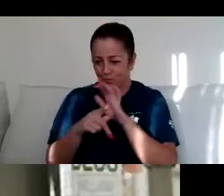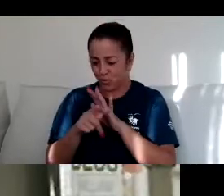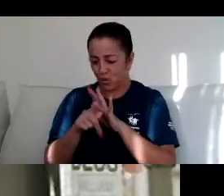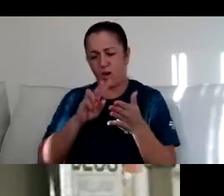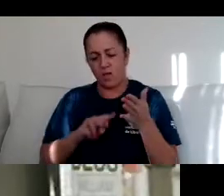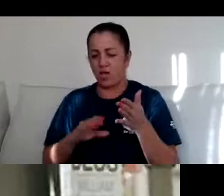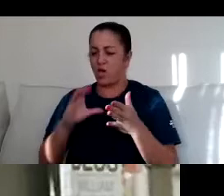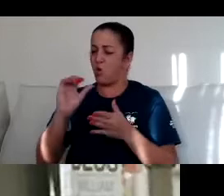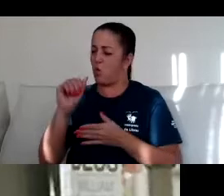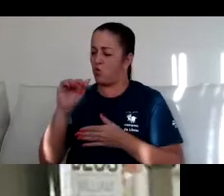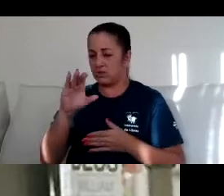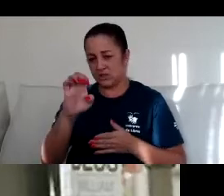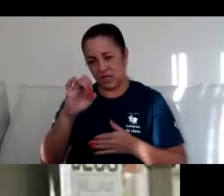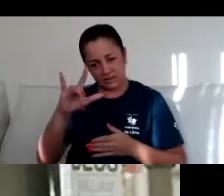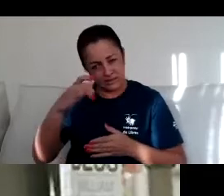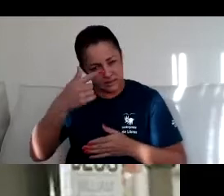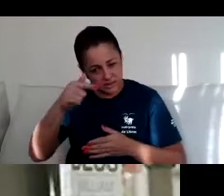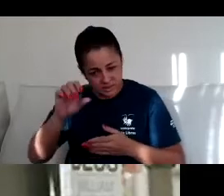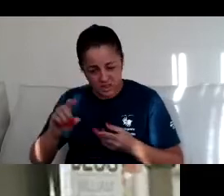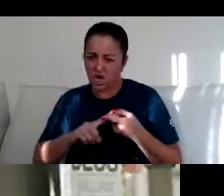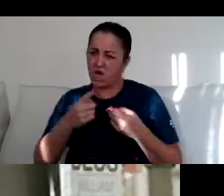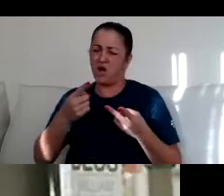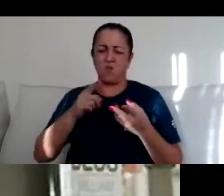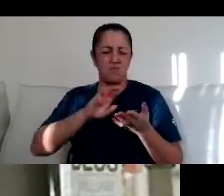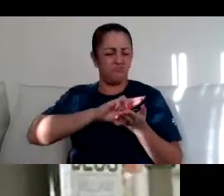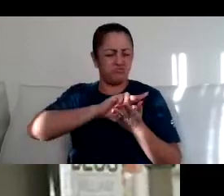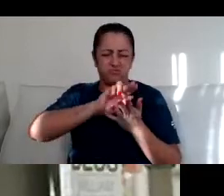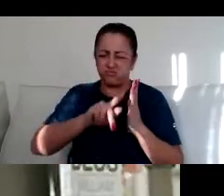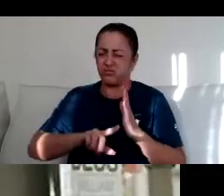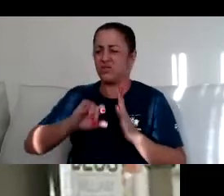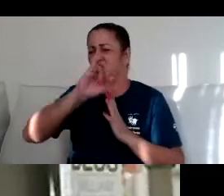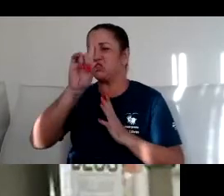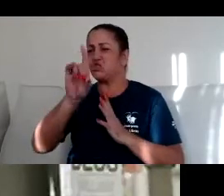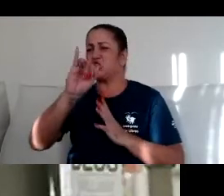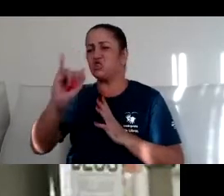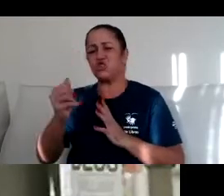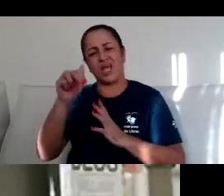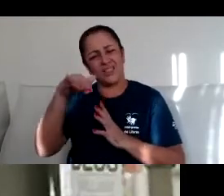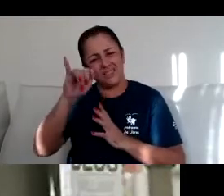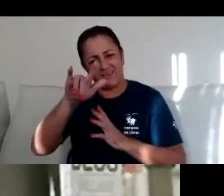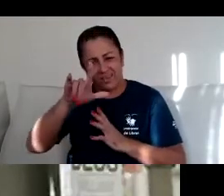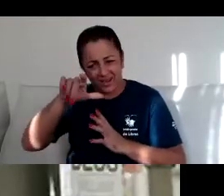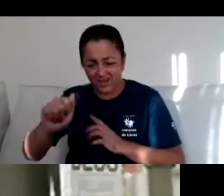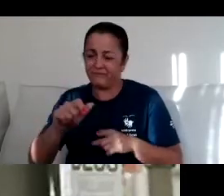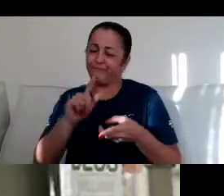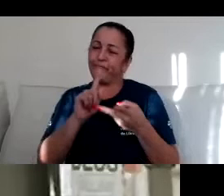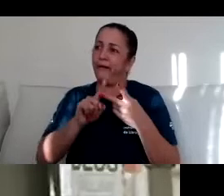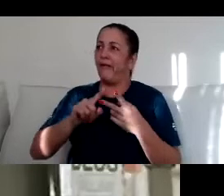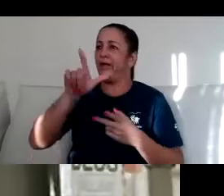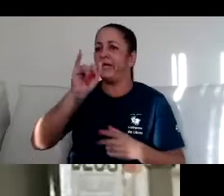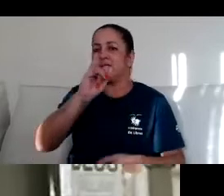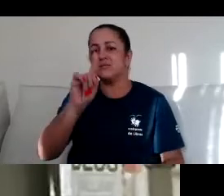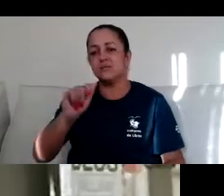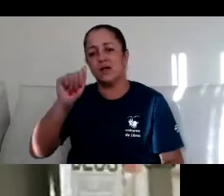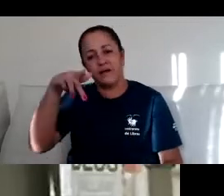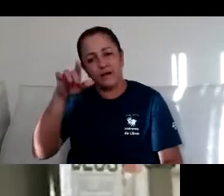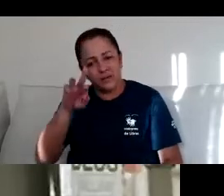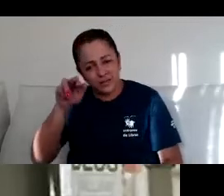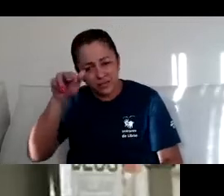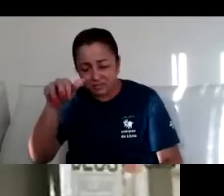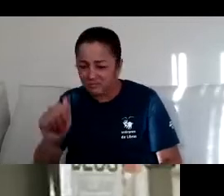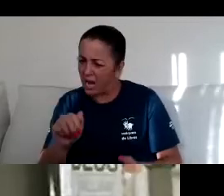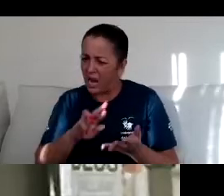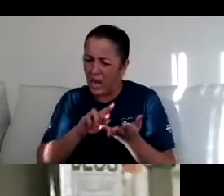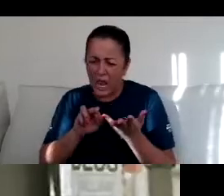Luz Ribeiro, Djamila, Elisandra Souza e tantas outras autoras e autores. Participavam desses